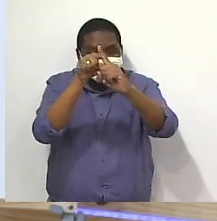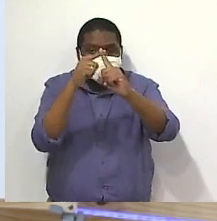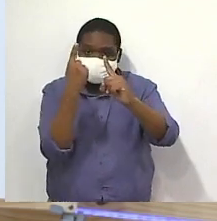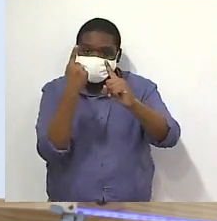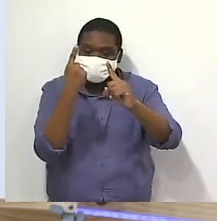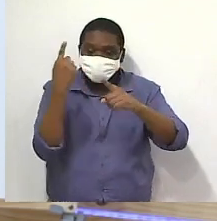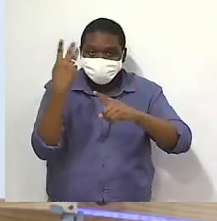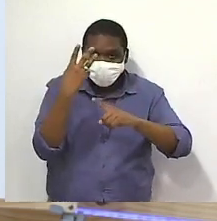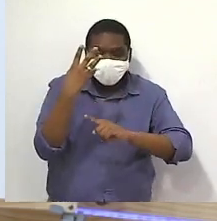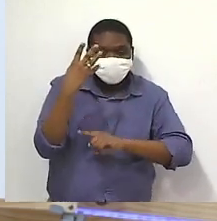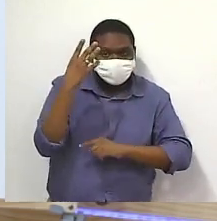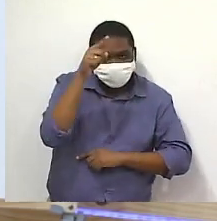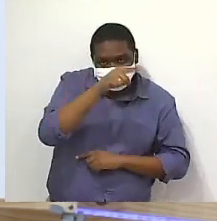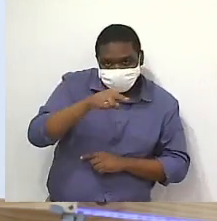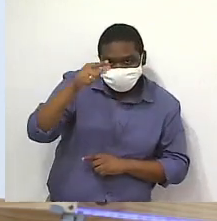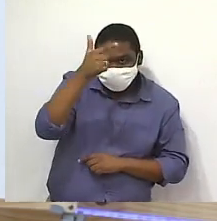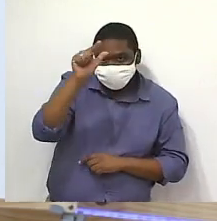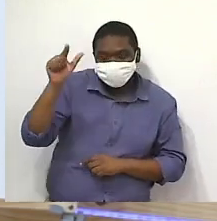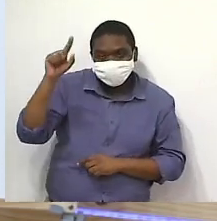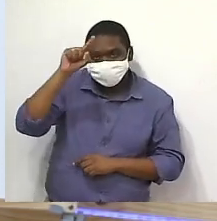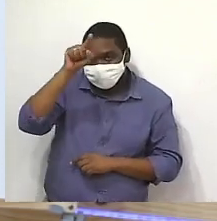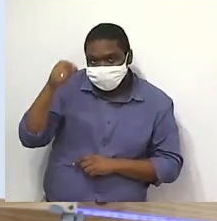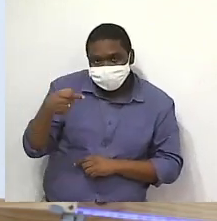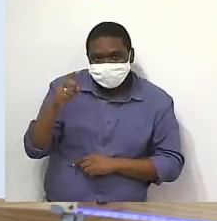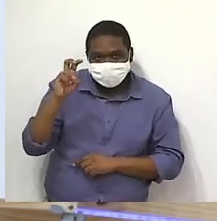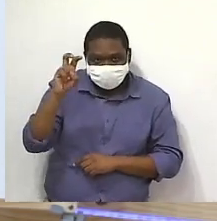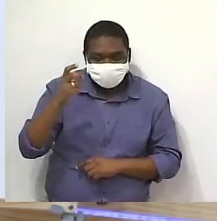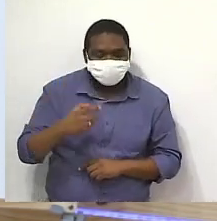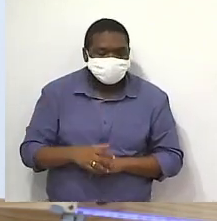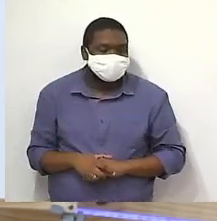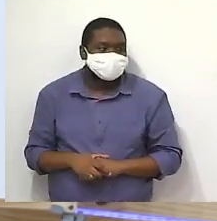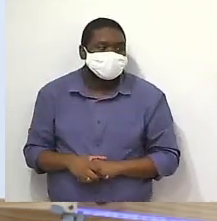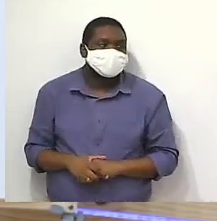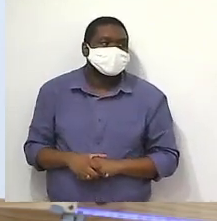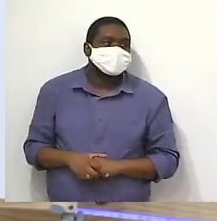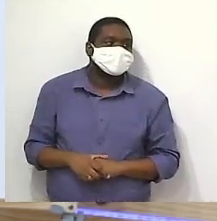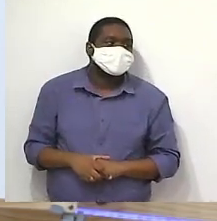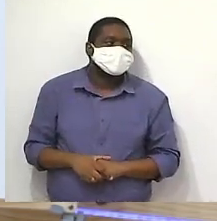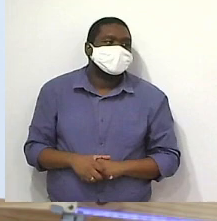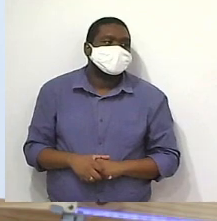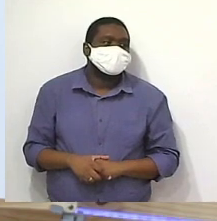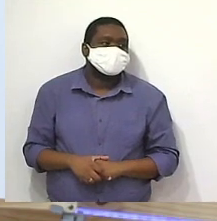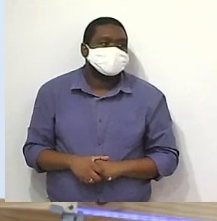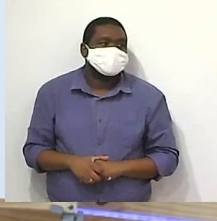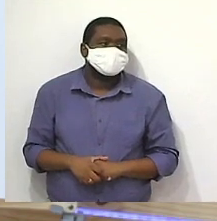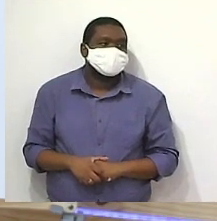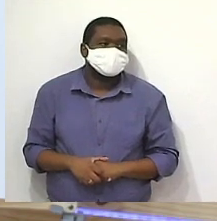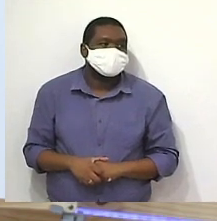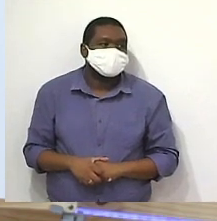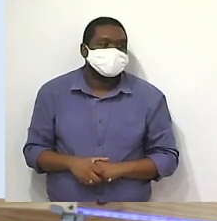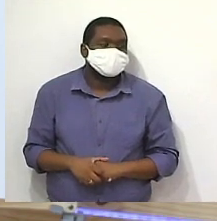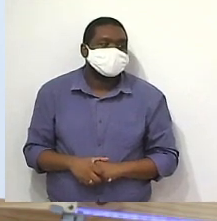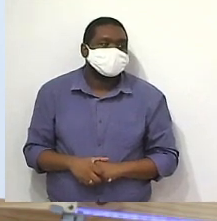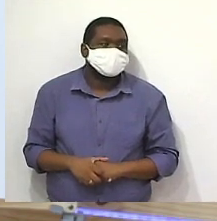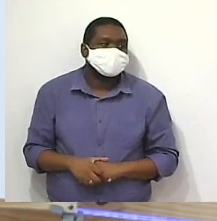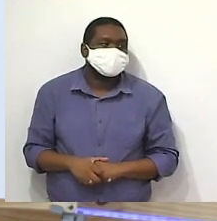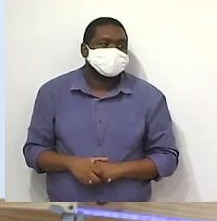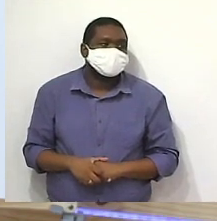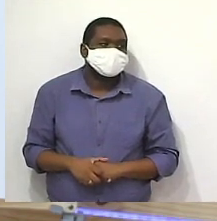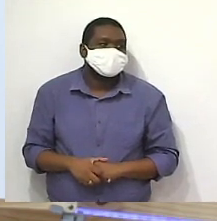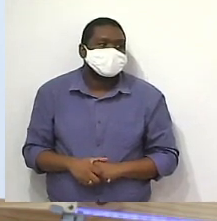com 5, tá bom? Ao fazer isso, ó, quando eu ligar esse ponto a esse ponto aqui, ó, tá? Deixar bem